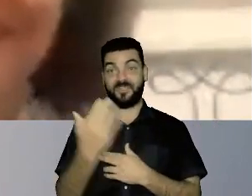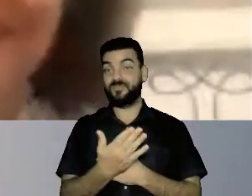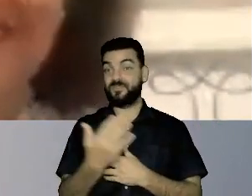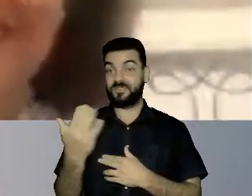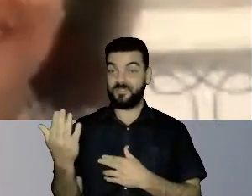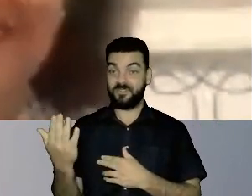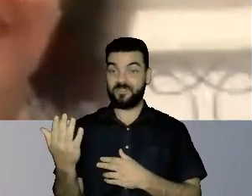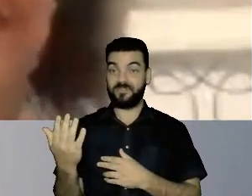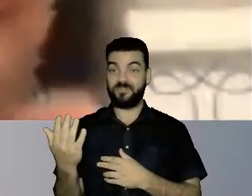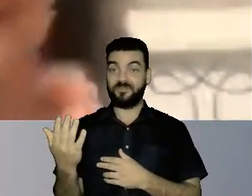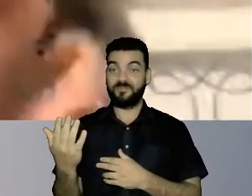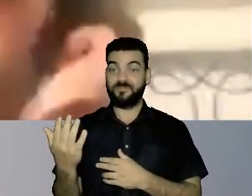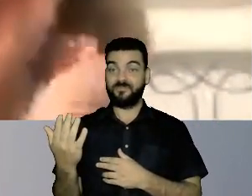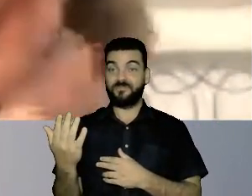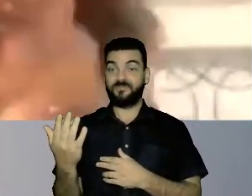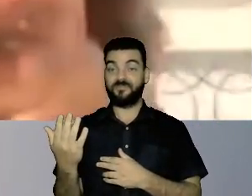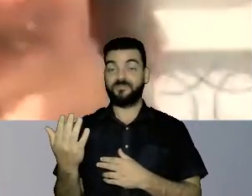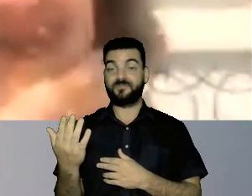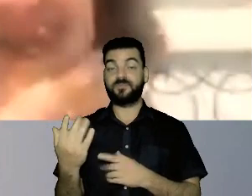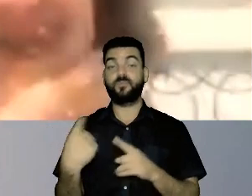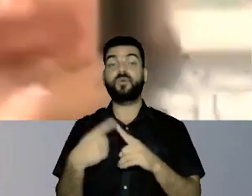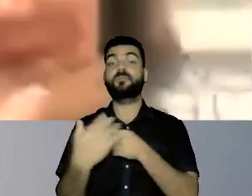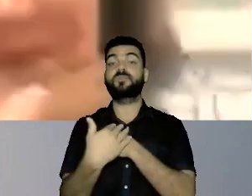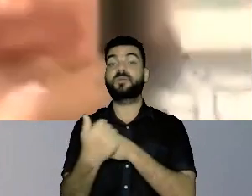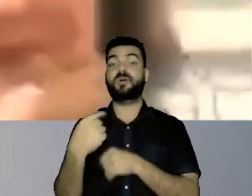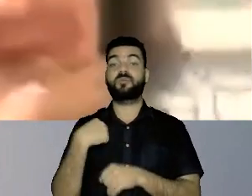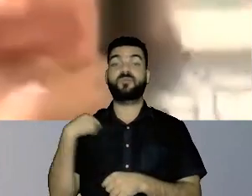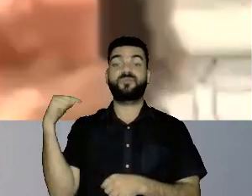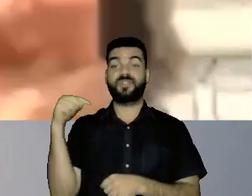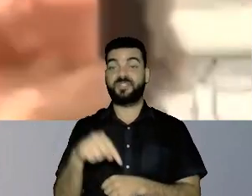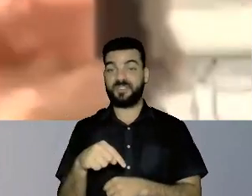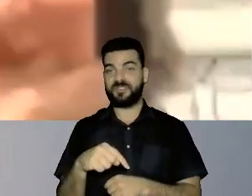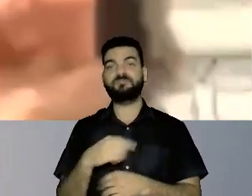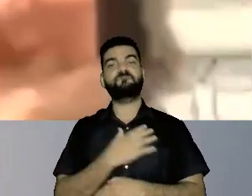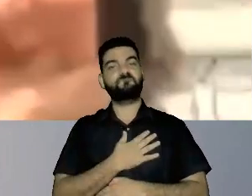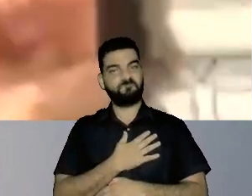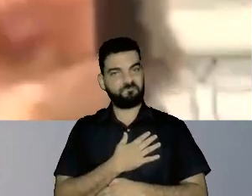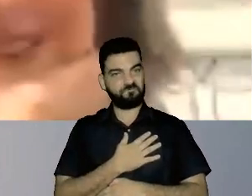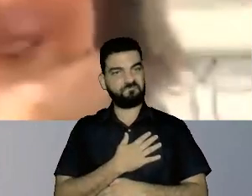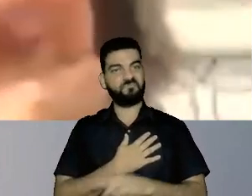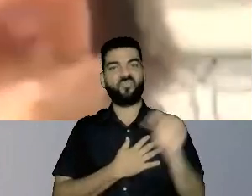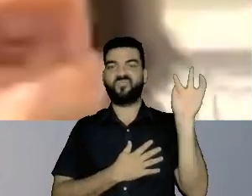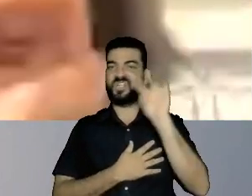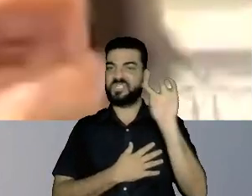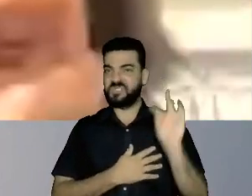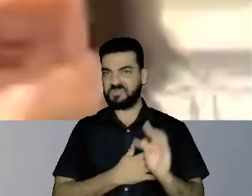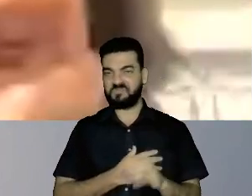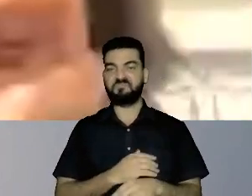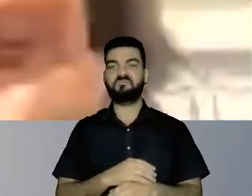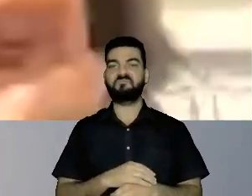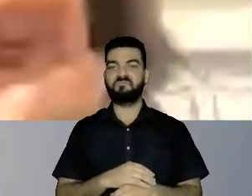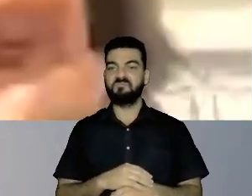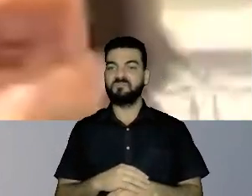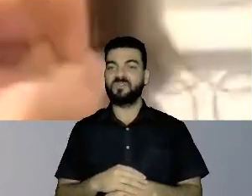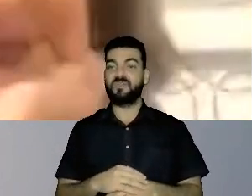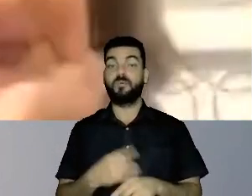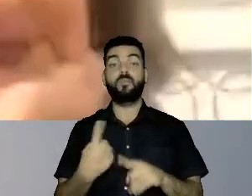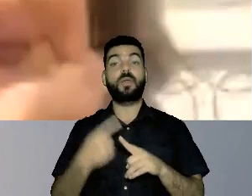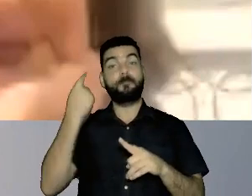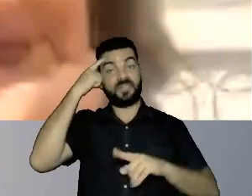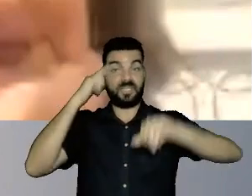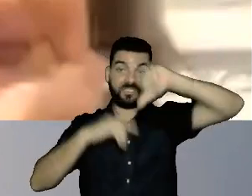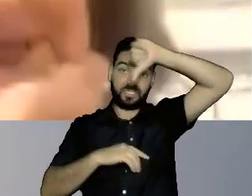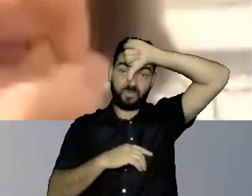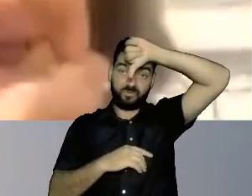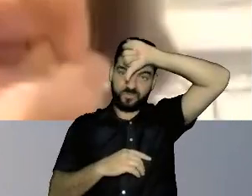a todos e a todas. Quero agradecer a oportunidade aqui de estar participando desse evento tão